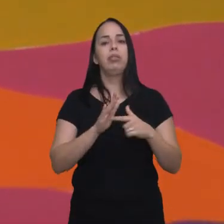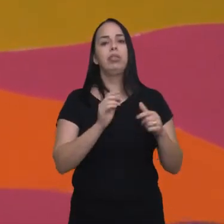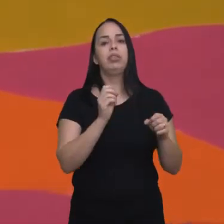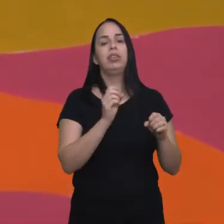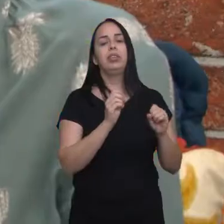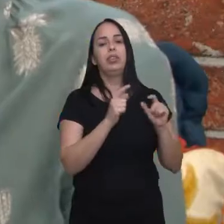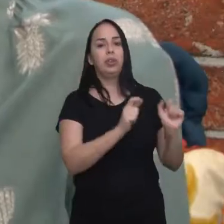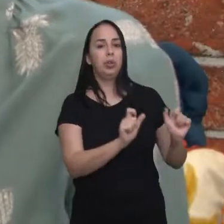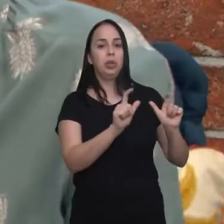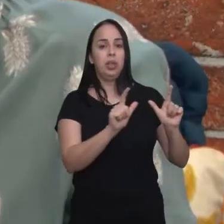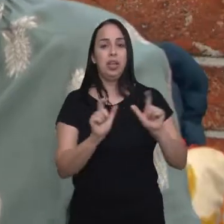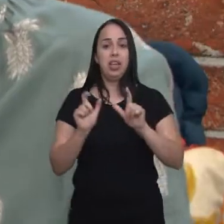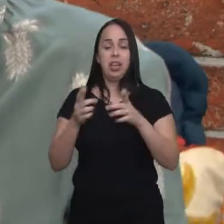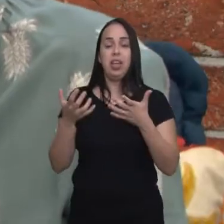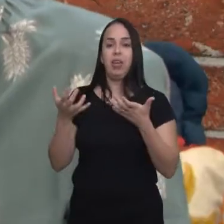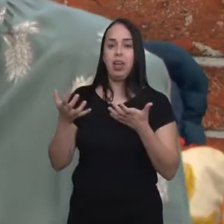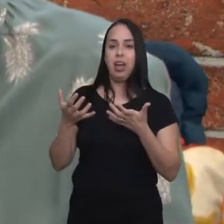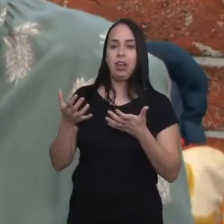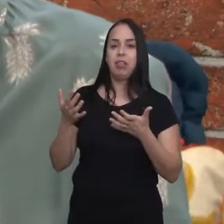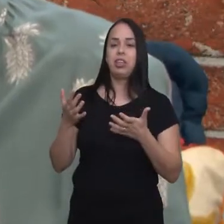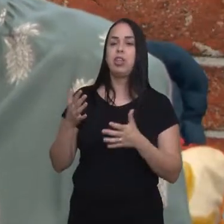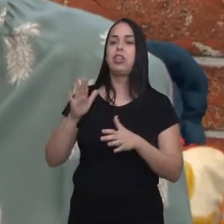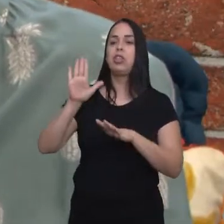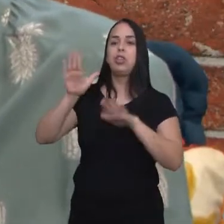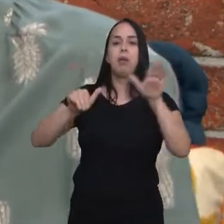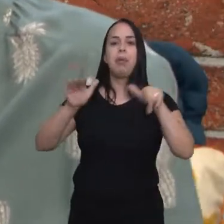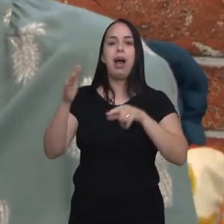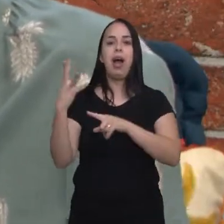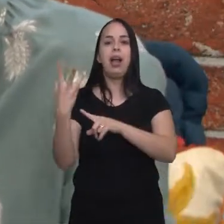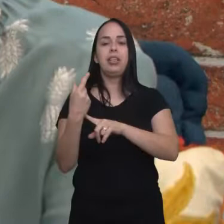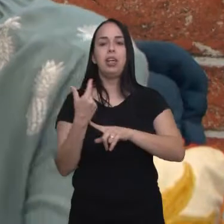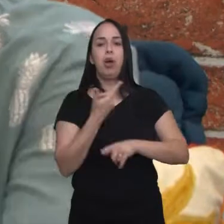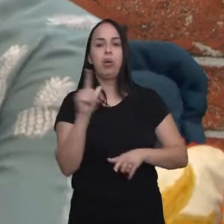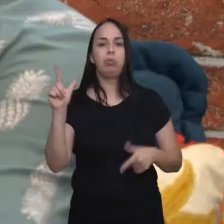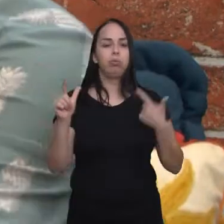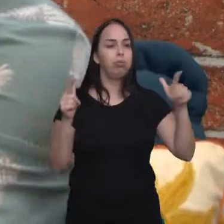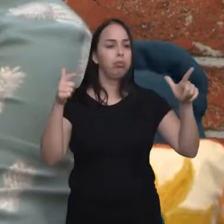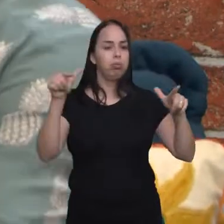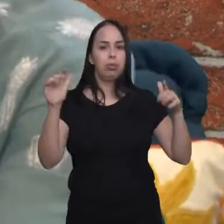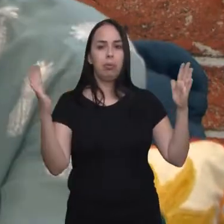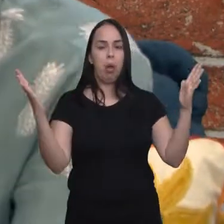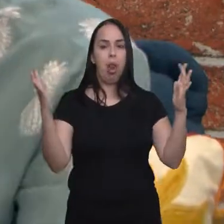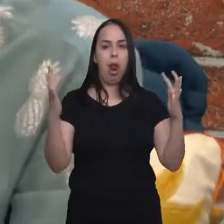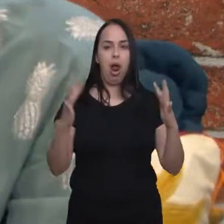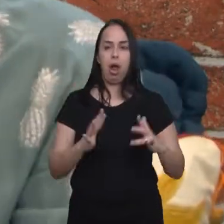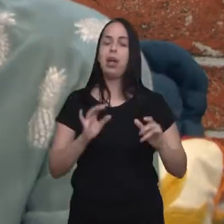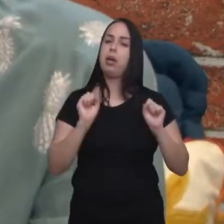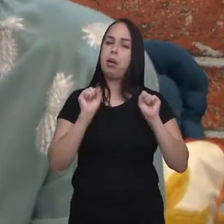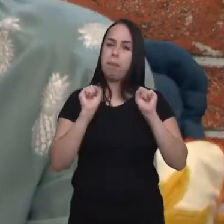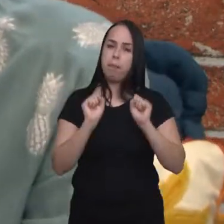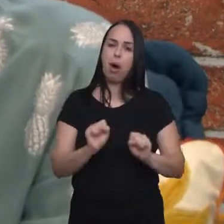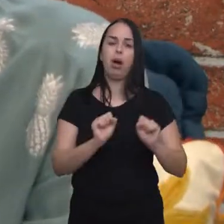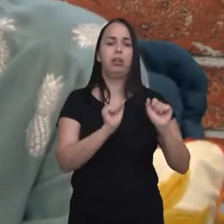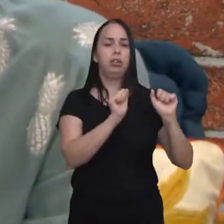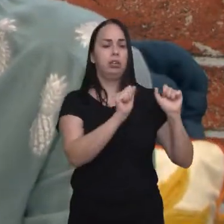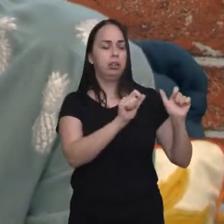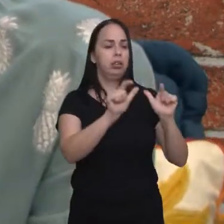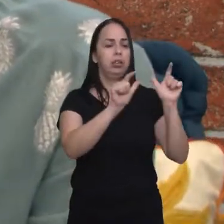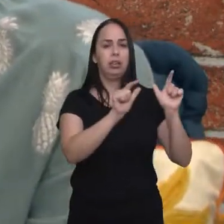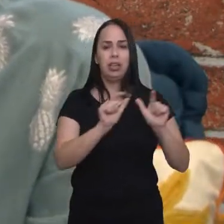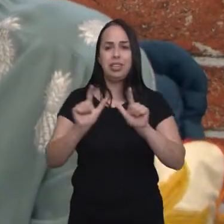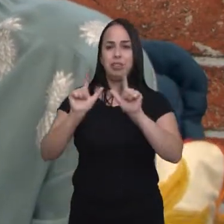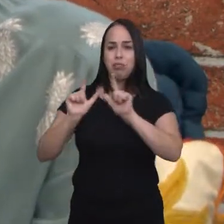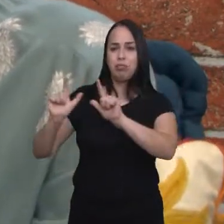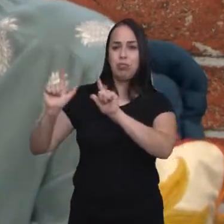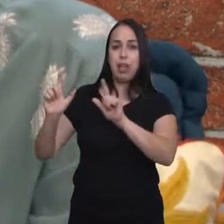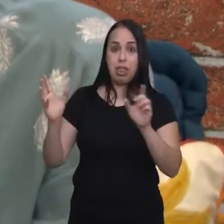minha ideia é ter outros artistas no decorrer do ano, trabalhar com outros artistas que possam também fazer imersões dentro